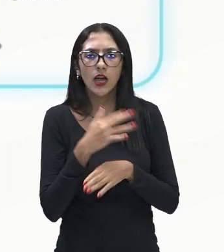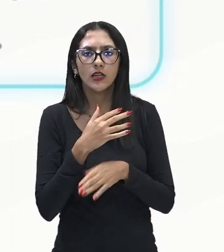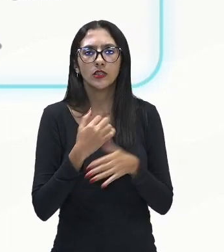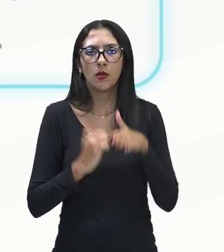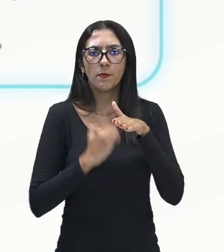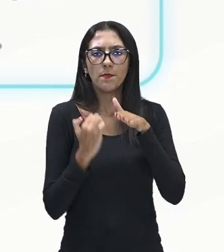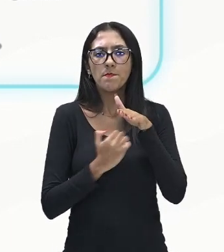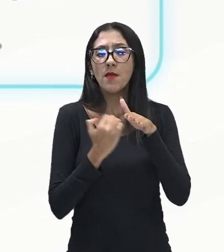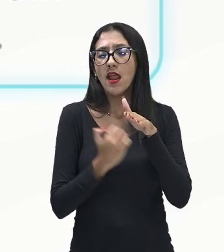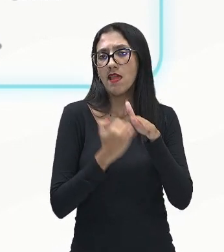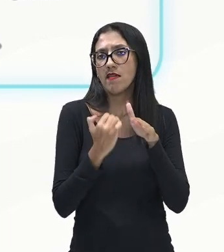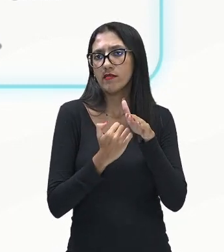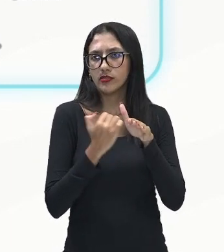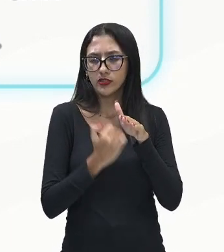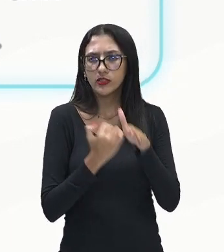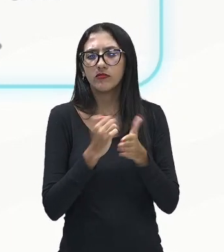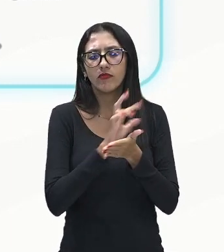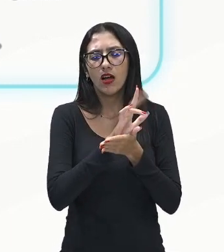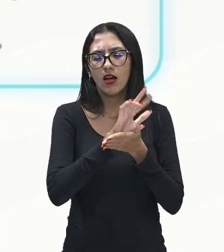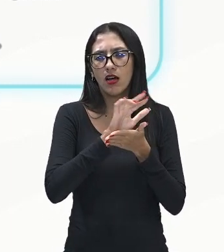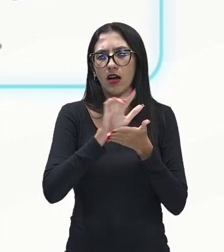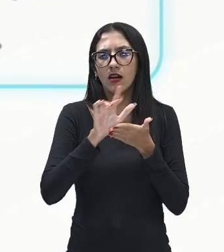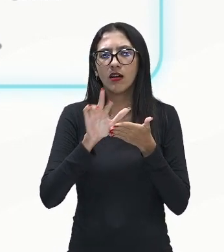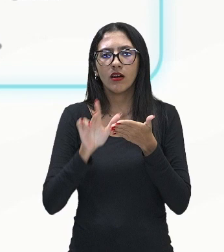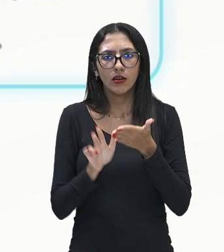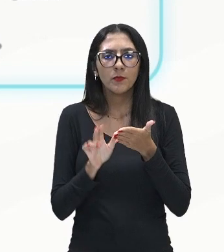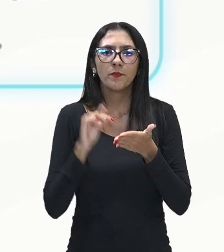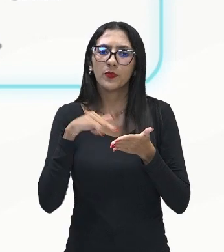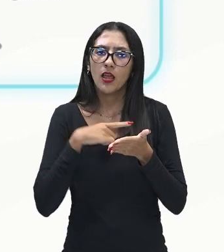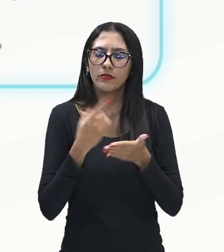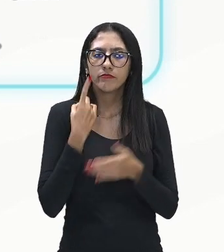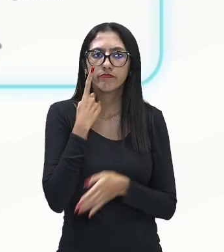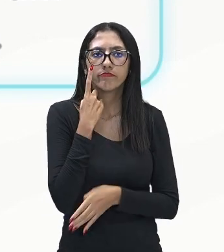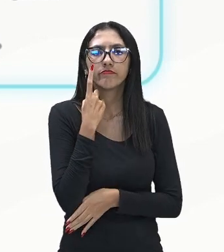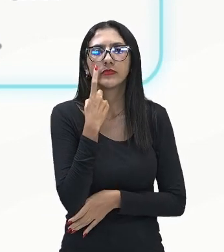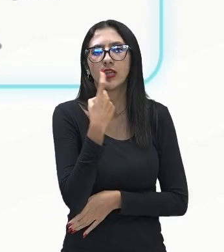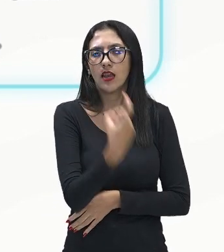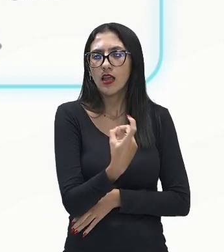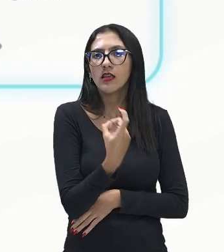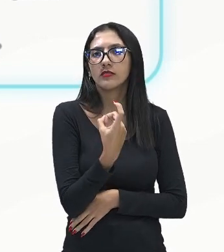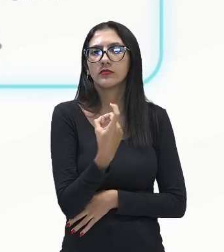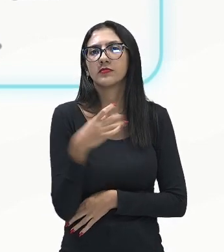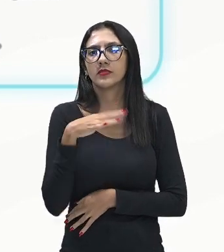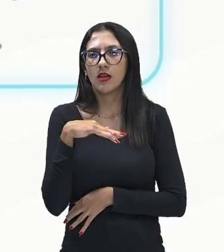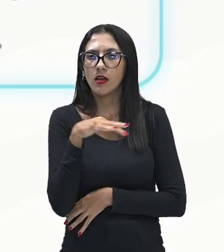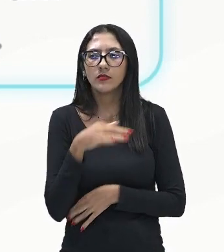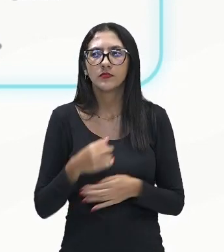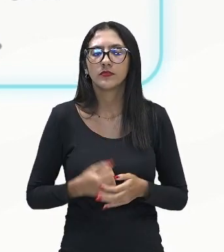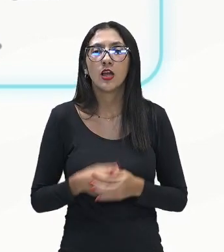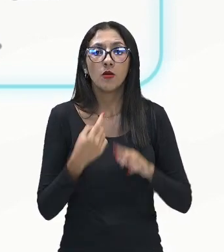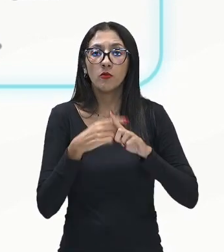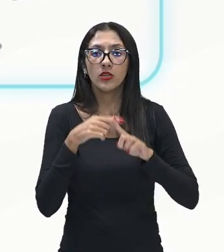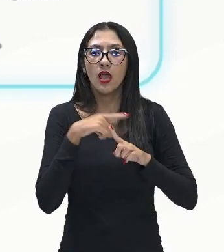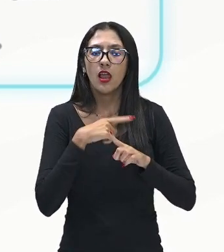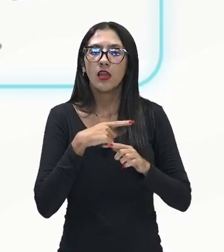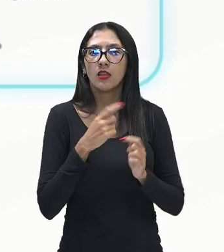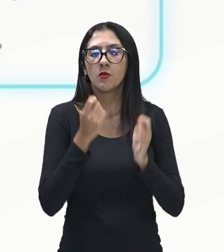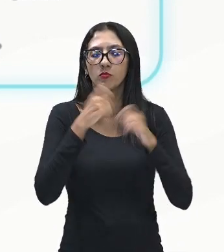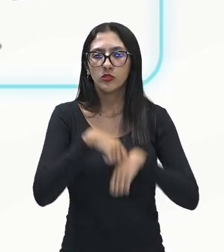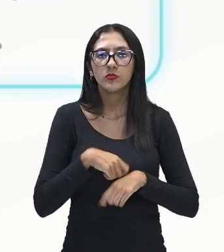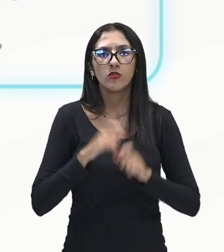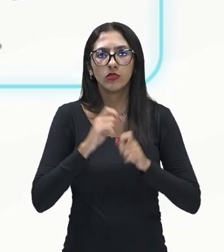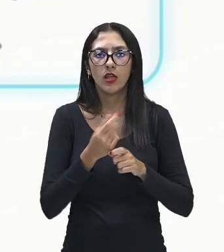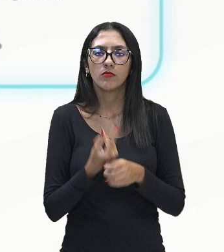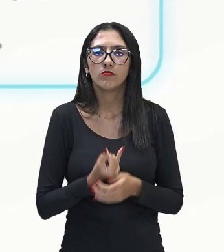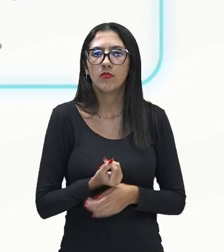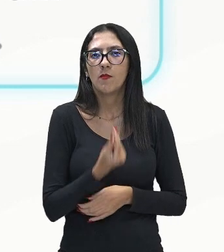escritórios, shoppings e outros tipos de propriedades tornam-se atrativos devido à sua capacidade de proporcionar